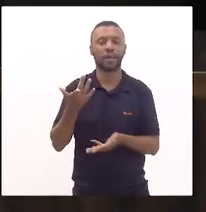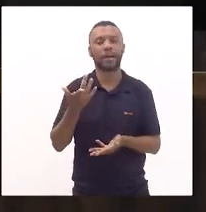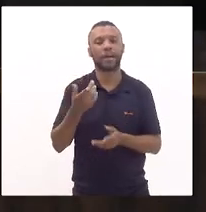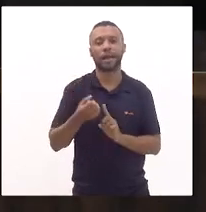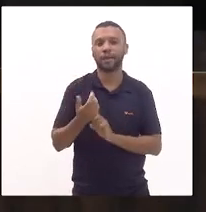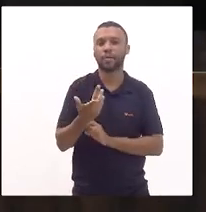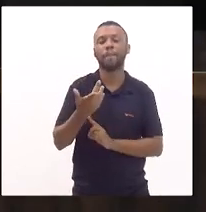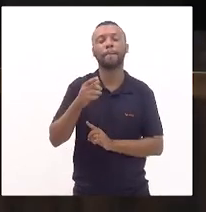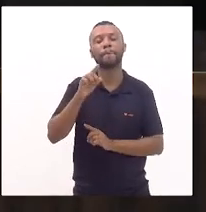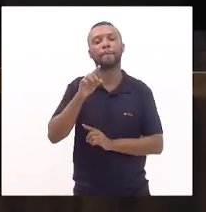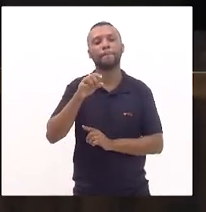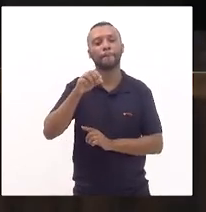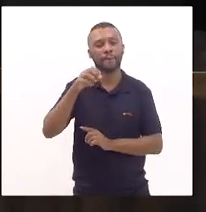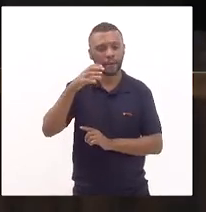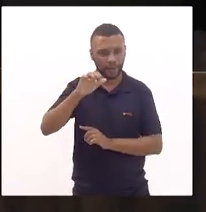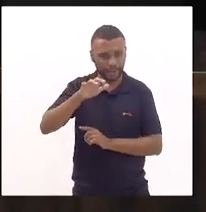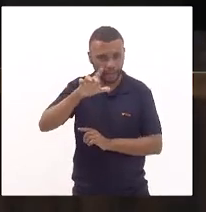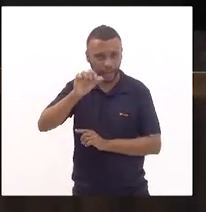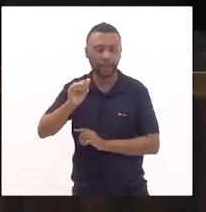de resolução